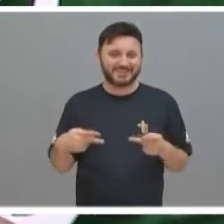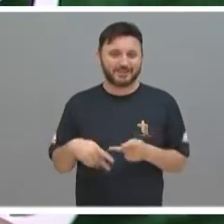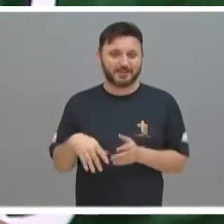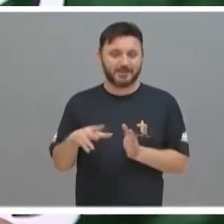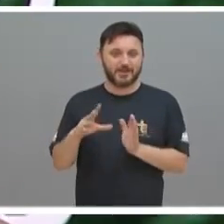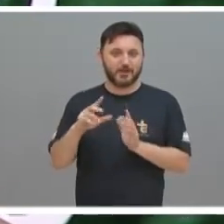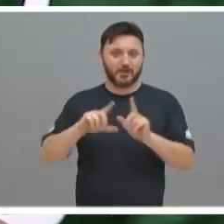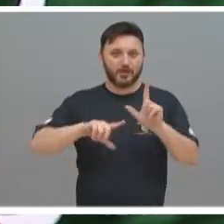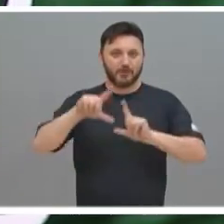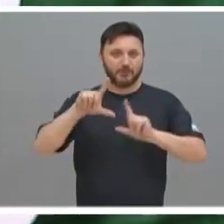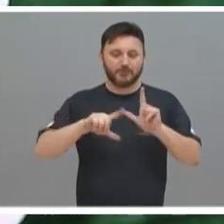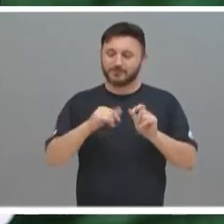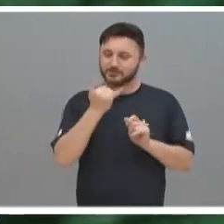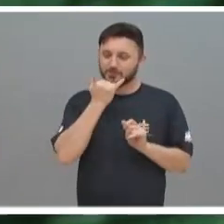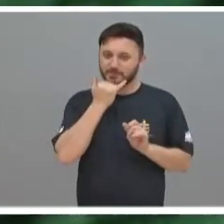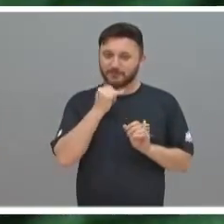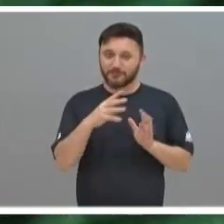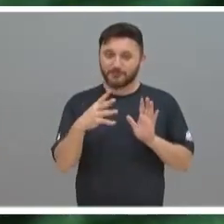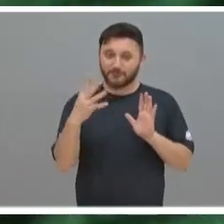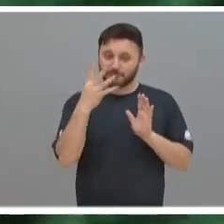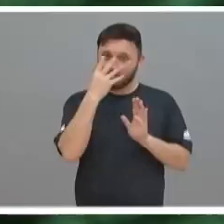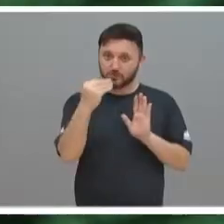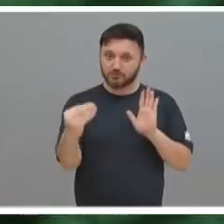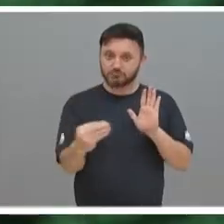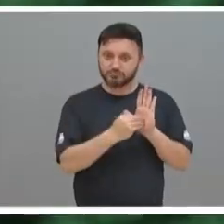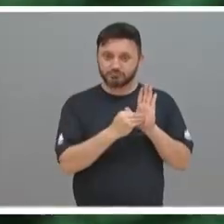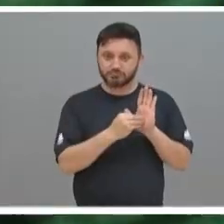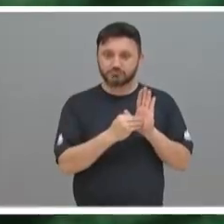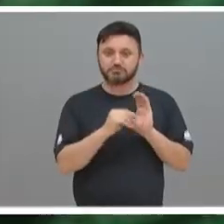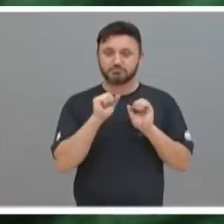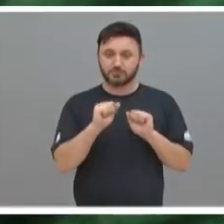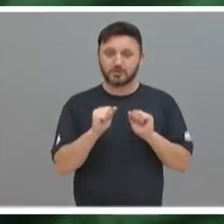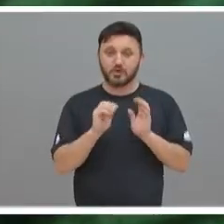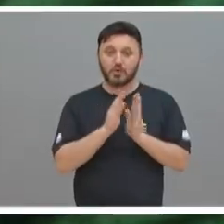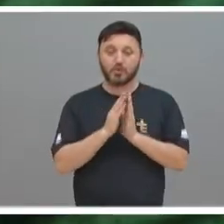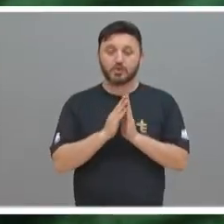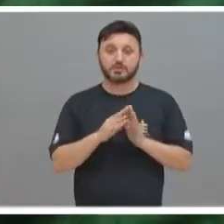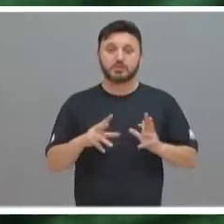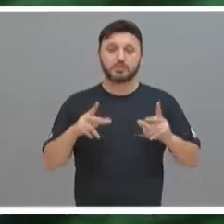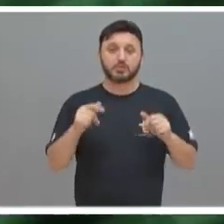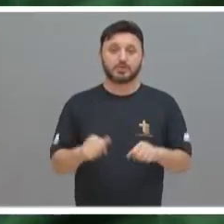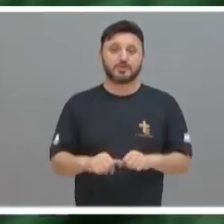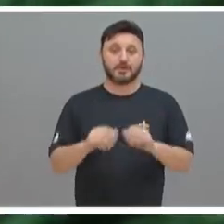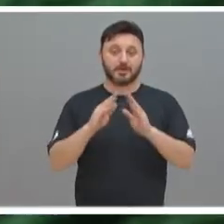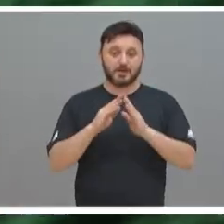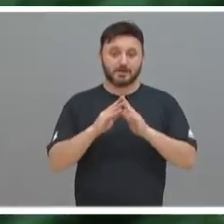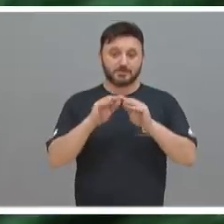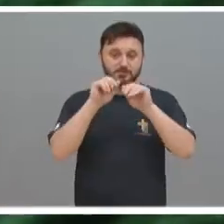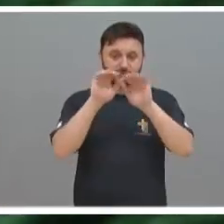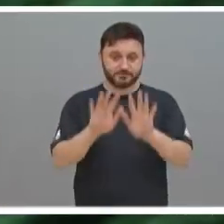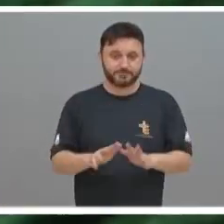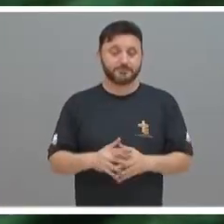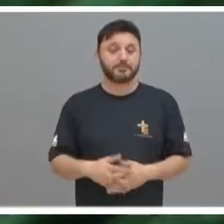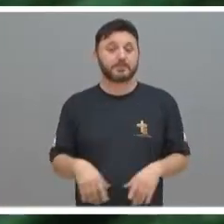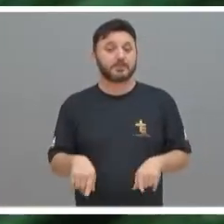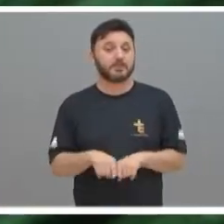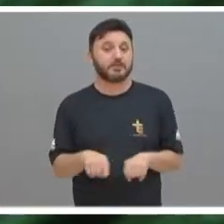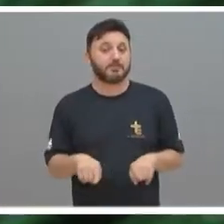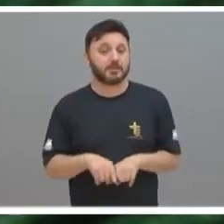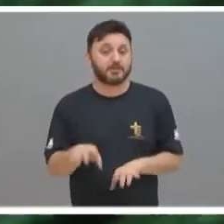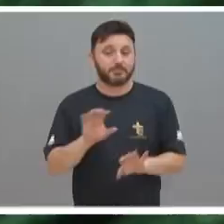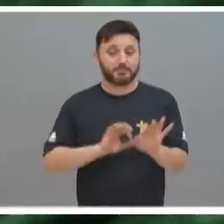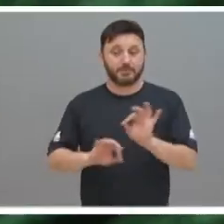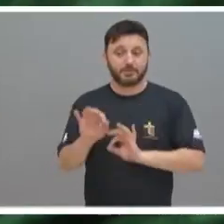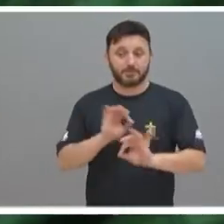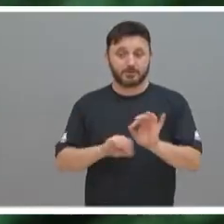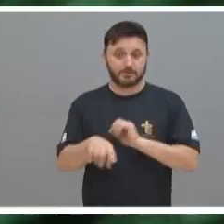porta-retrato das Santas Chagas, com oração da bênção da casa, para todos os colaboradores. Também, lembrando que estamos nos